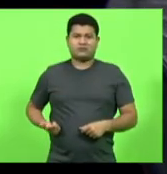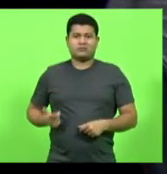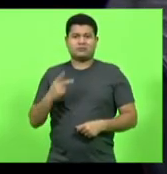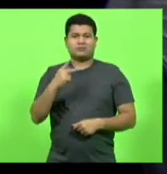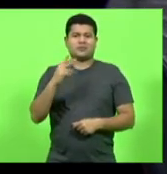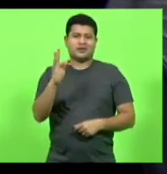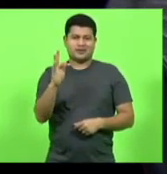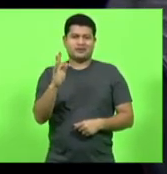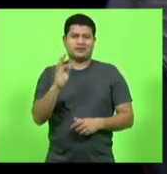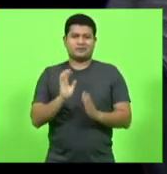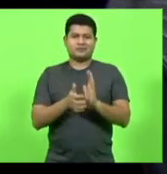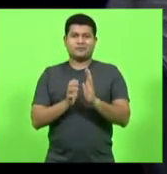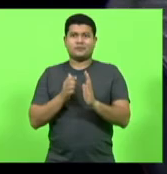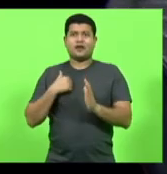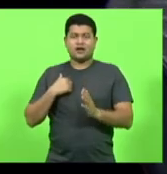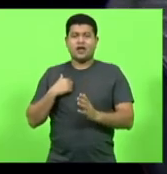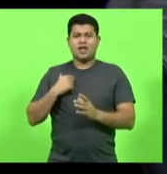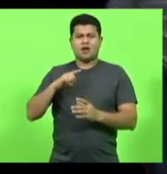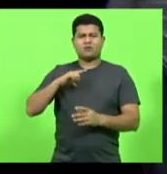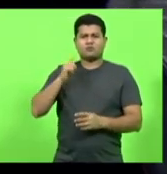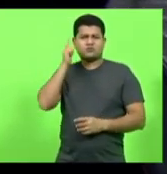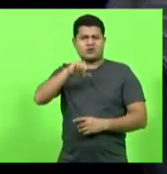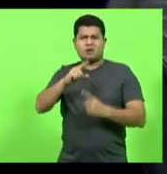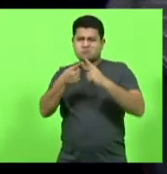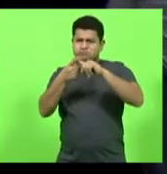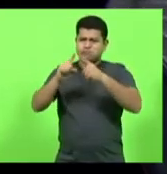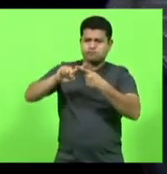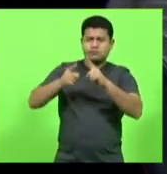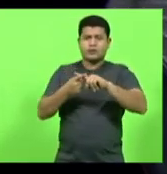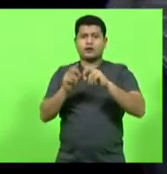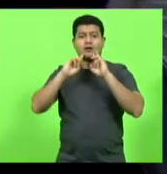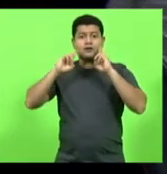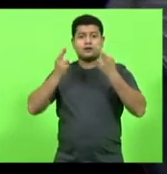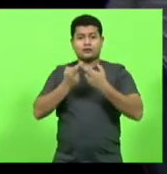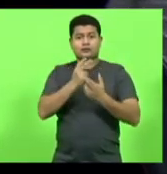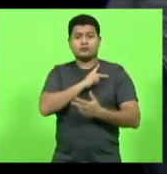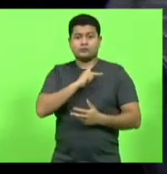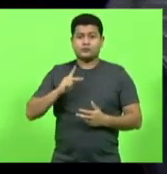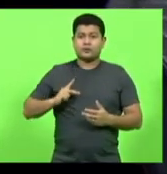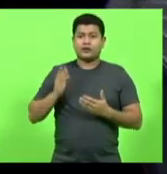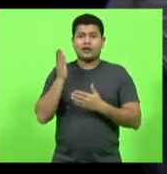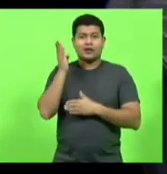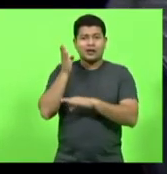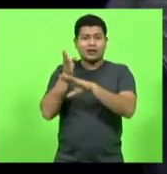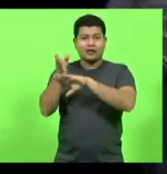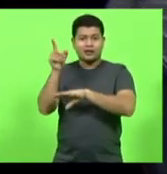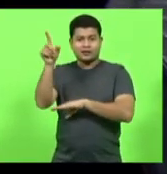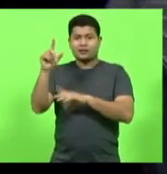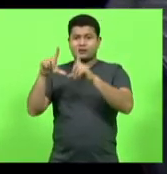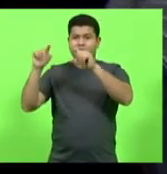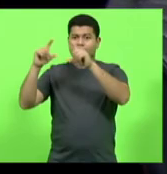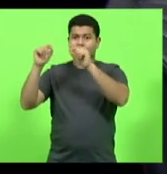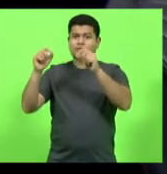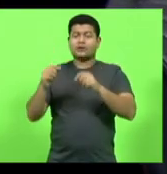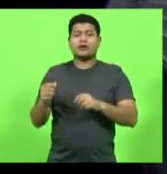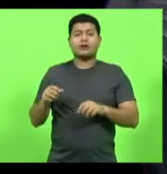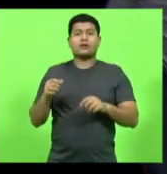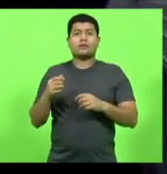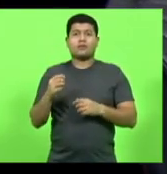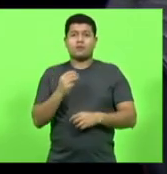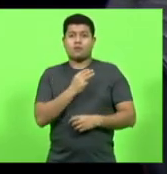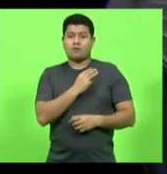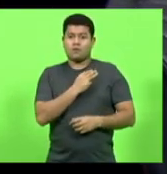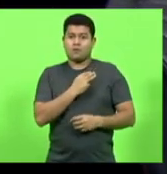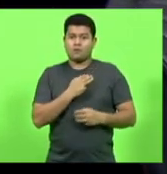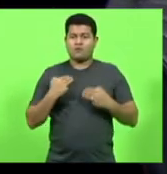inclusive, articulei uma audiência em Brasília com o ministro da Infraestrutura e nós